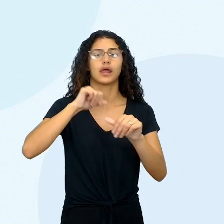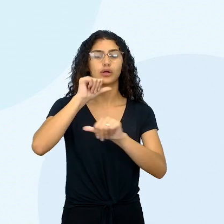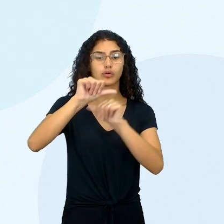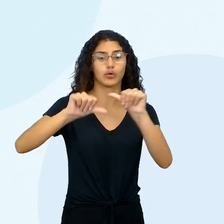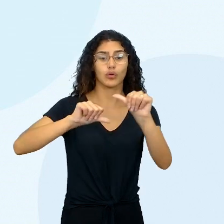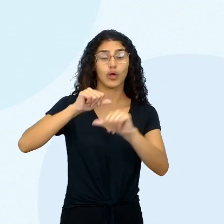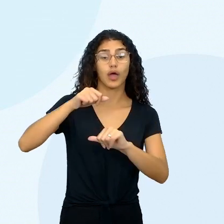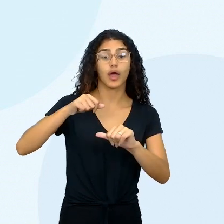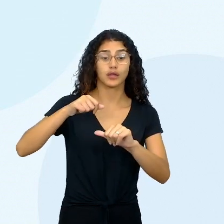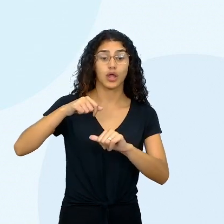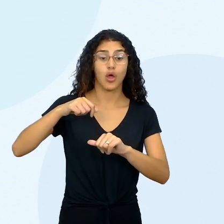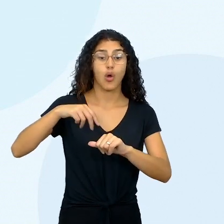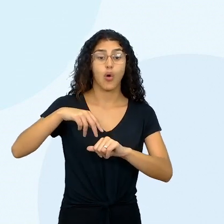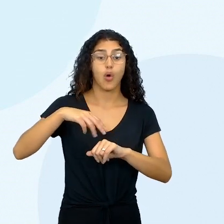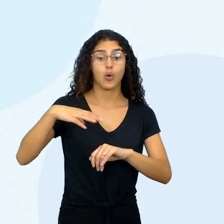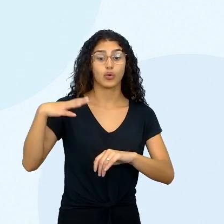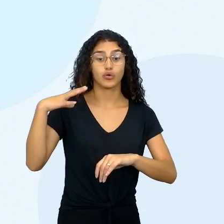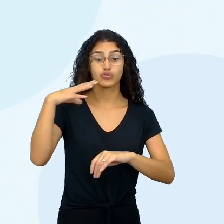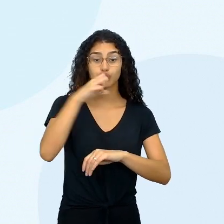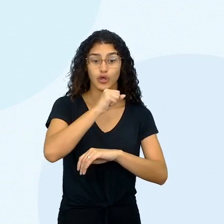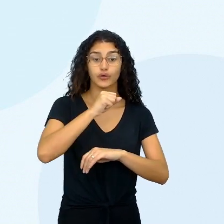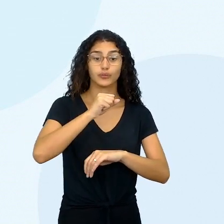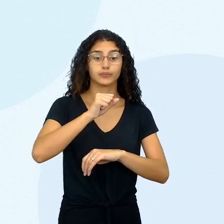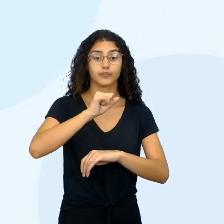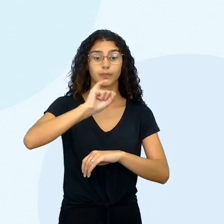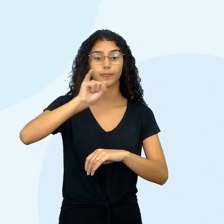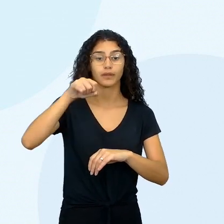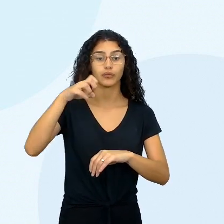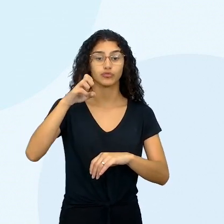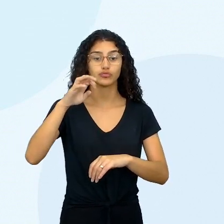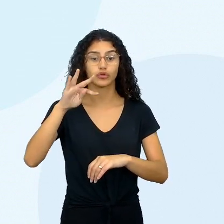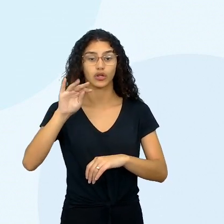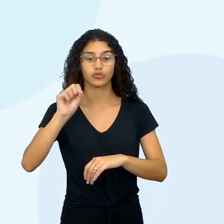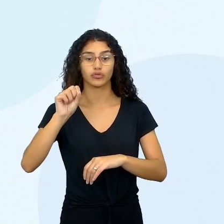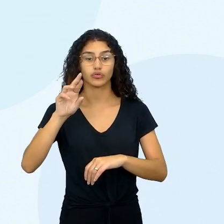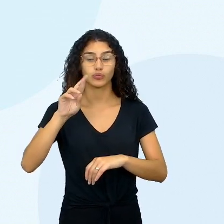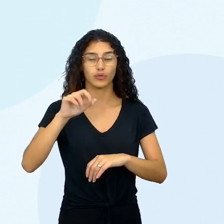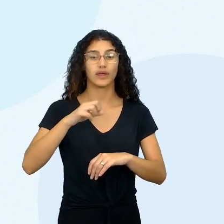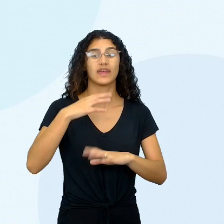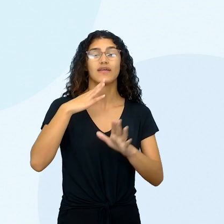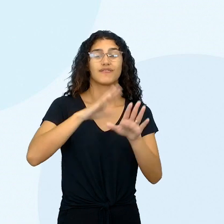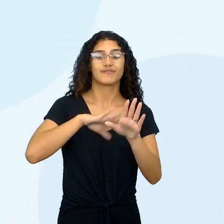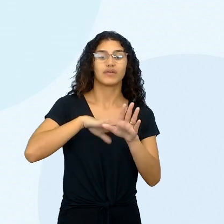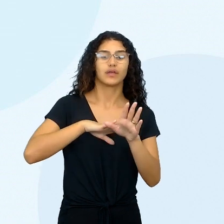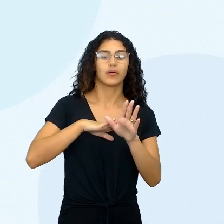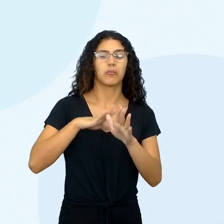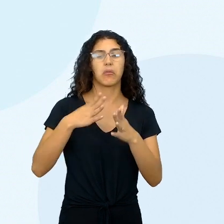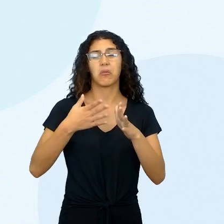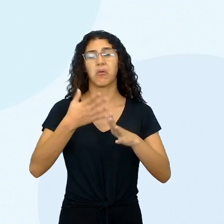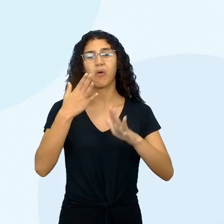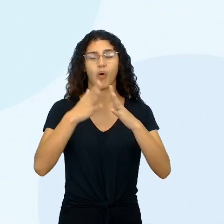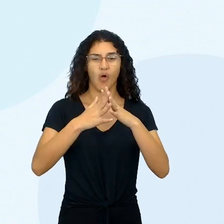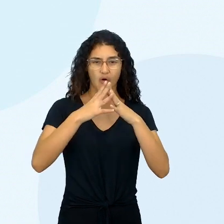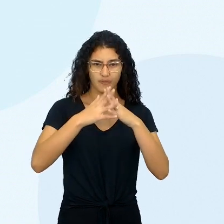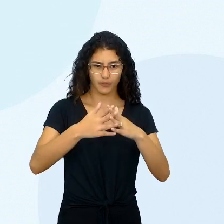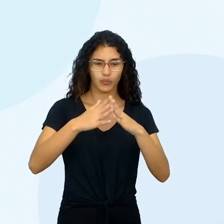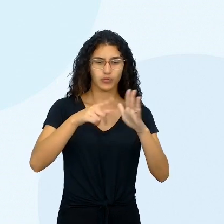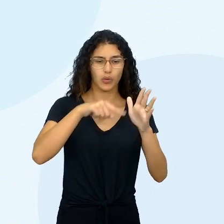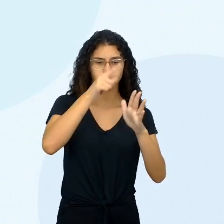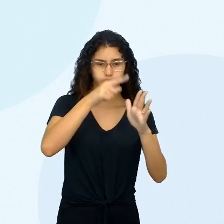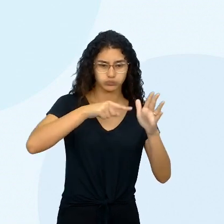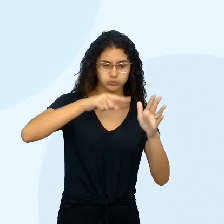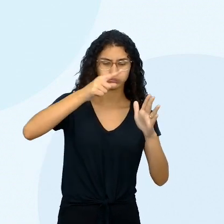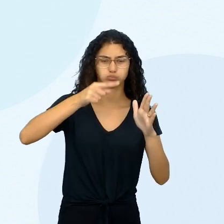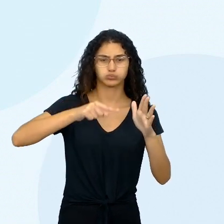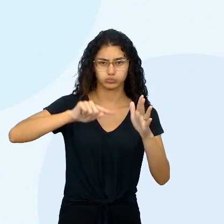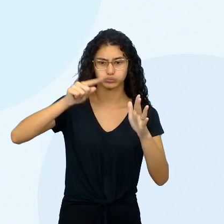o fluxo do jet stream, tornado ele menos linear, como vocês veem na primeira imagem, e tornando ele um pouco mais caótico,